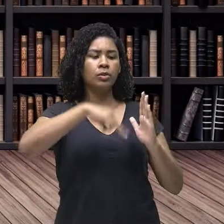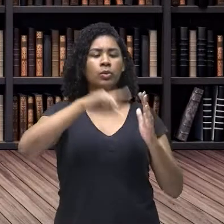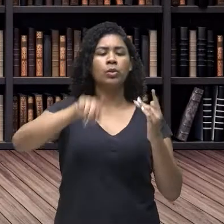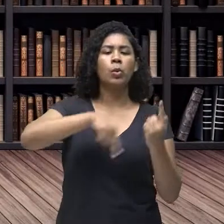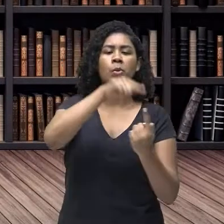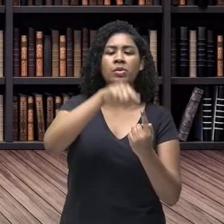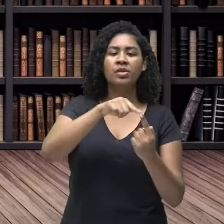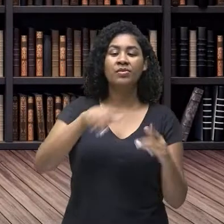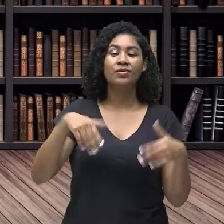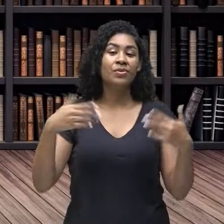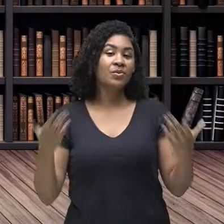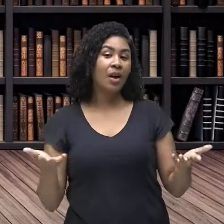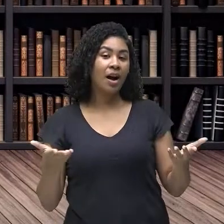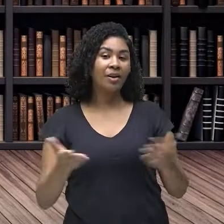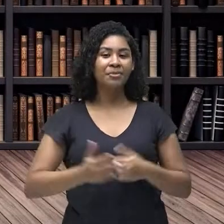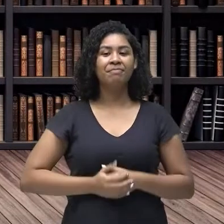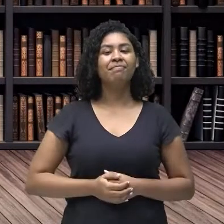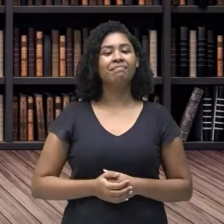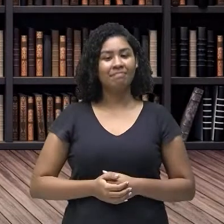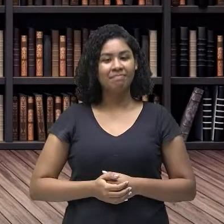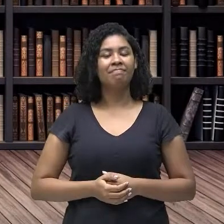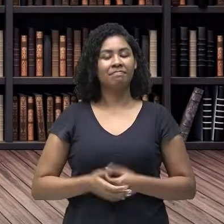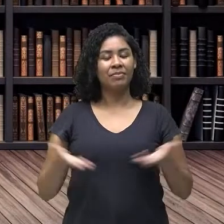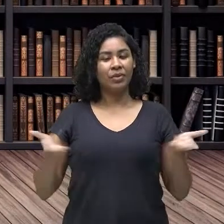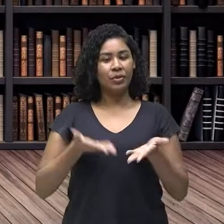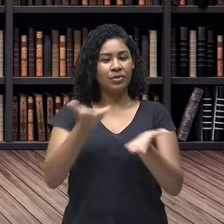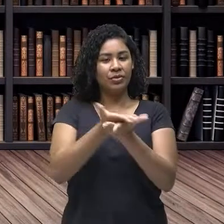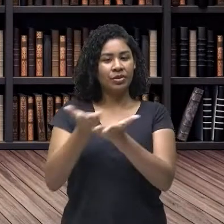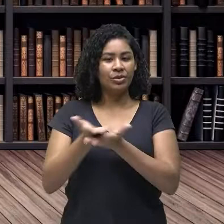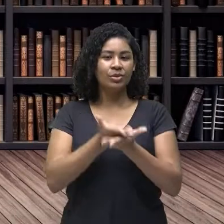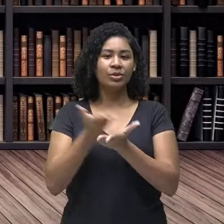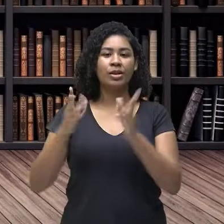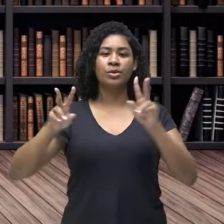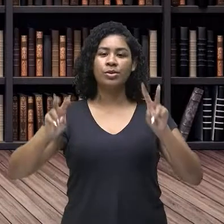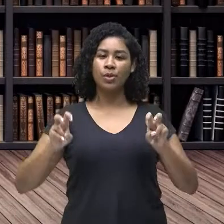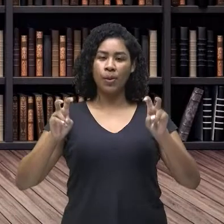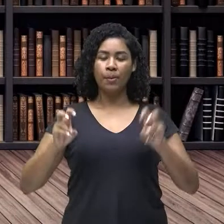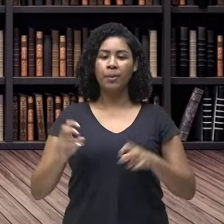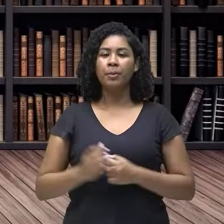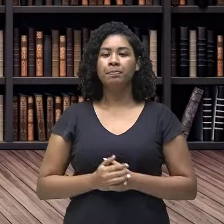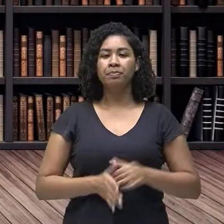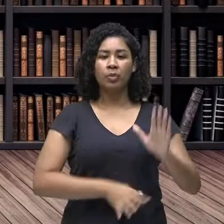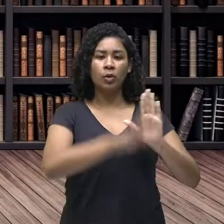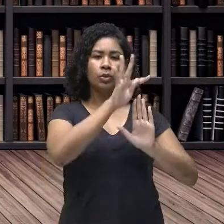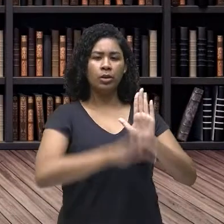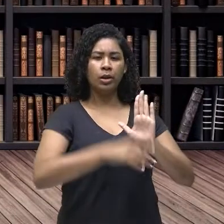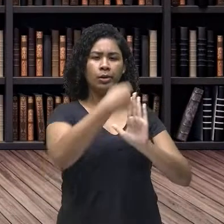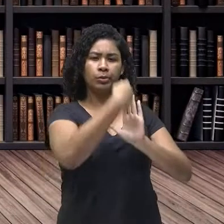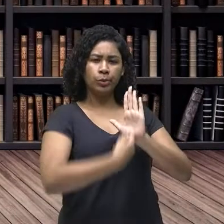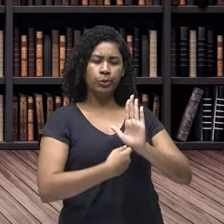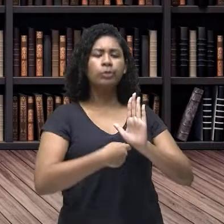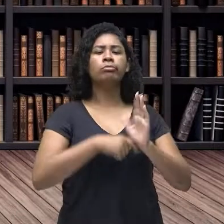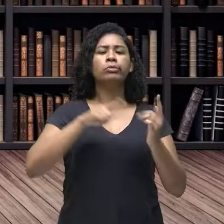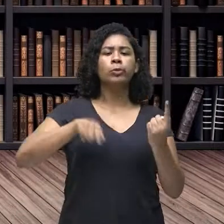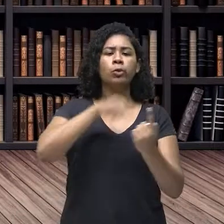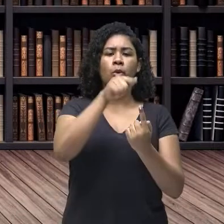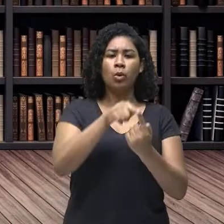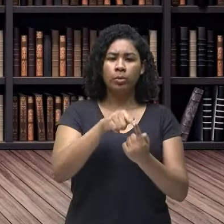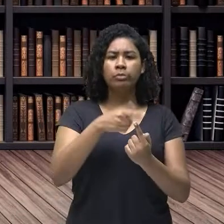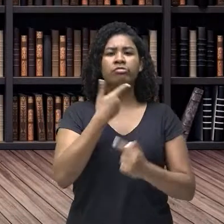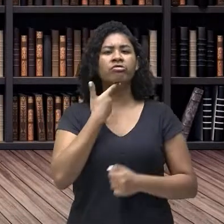né? Quais são os objetivos de leitura? Se um texto é escrito de forma intencional,